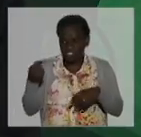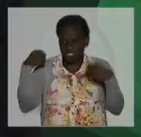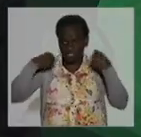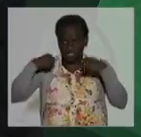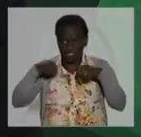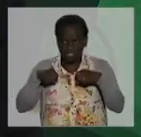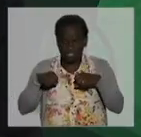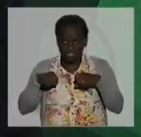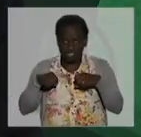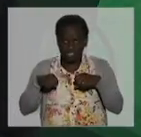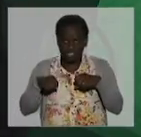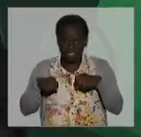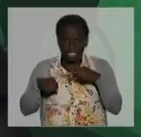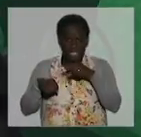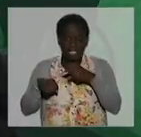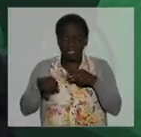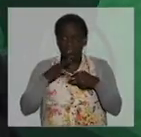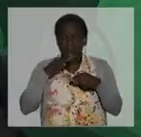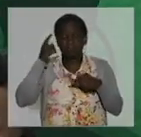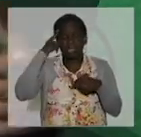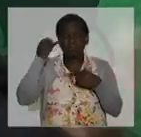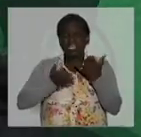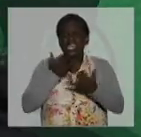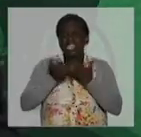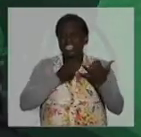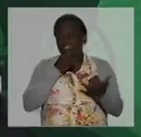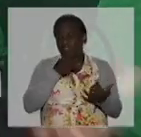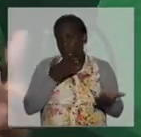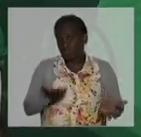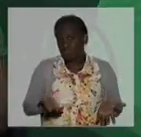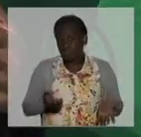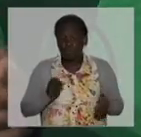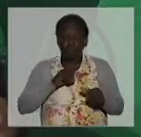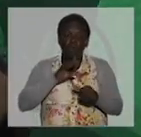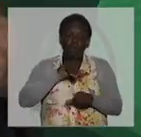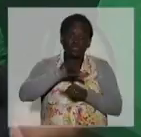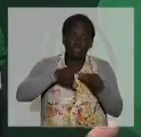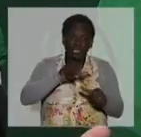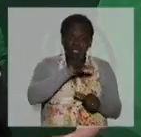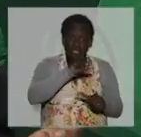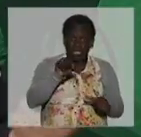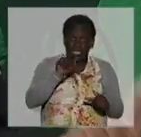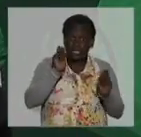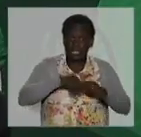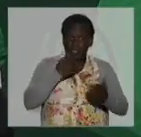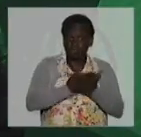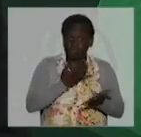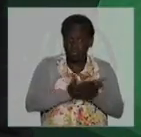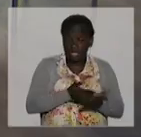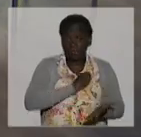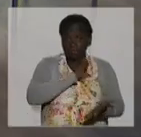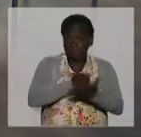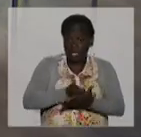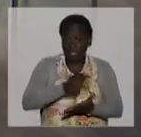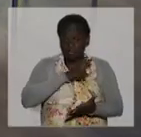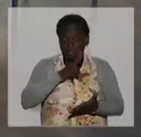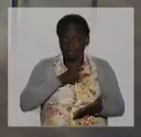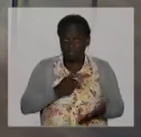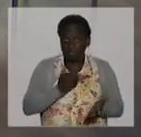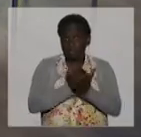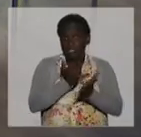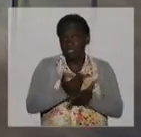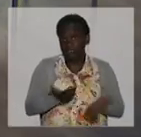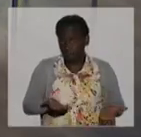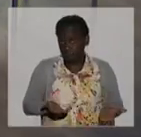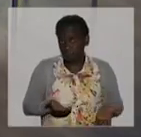física, onde quem não conhece acha que é a brincadeira pela brincadeira, ou boto 100 que podem pagar a mensalidade a